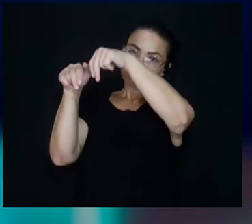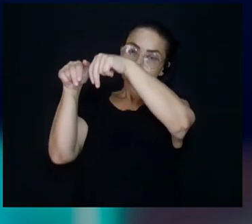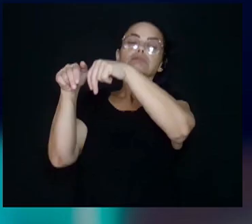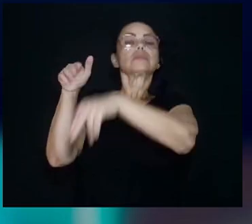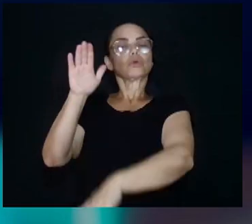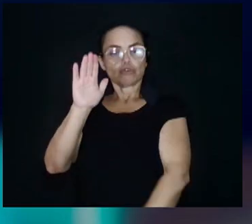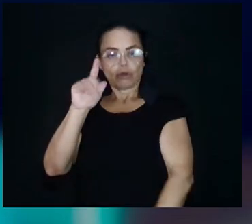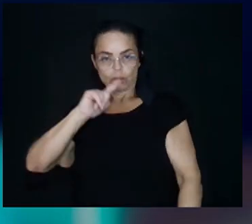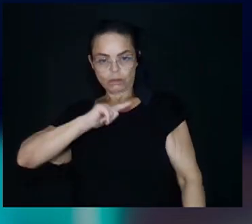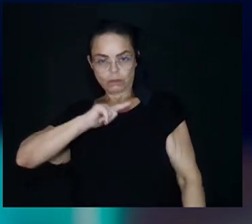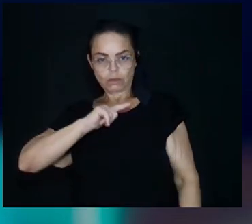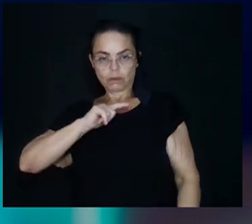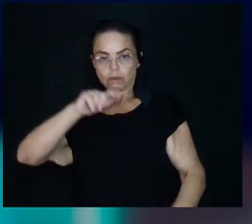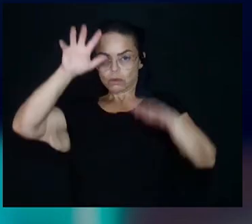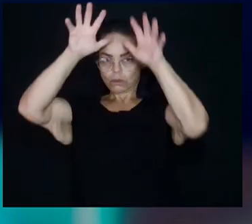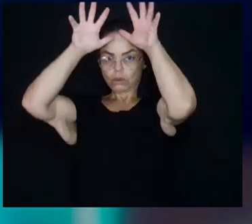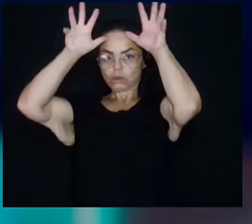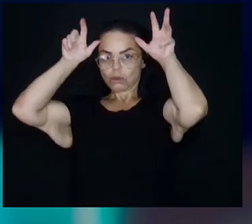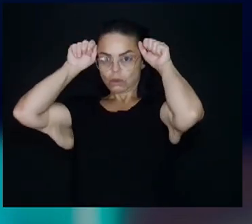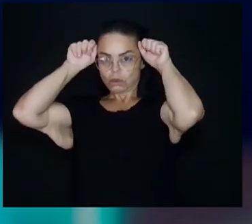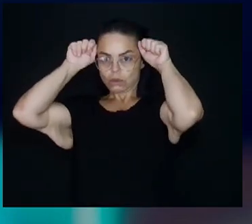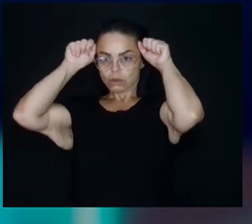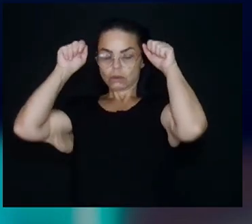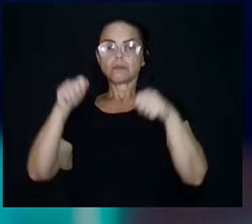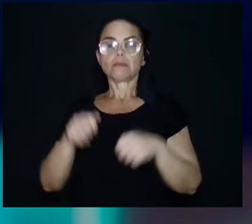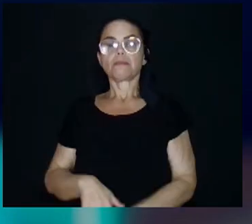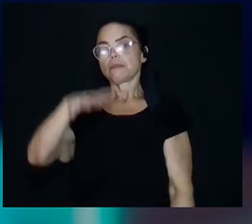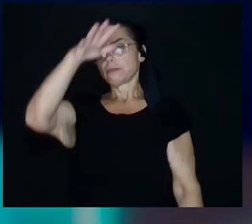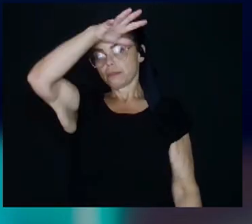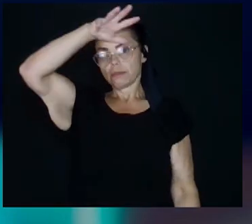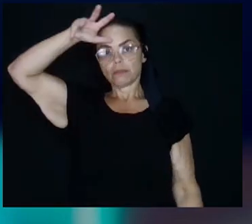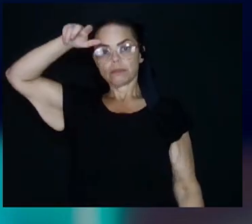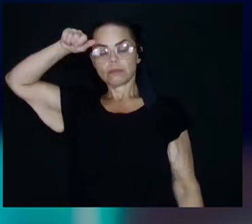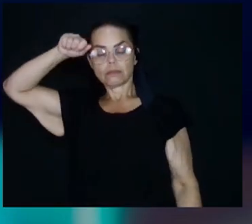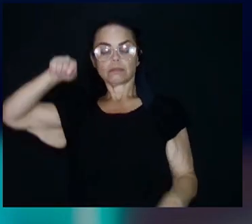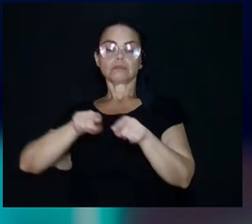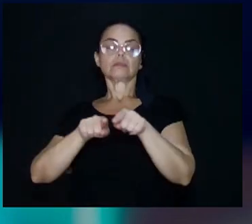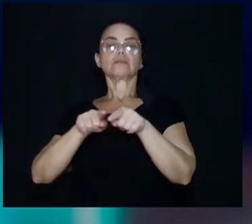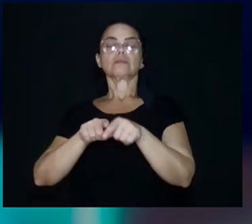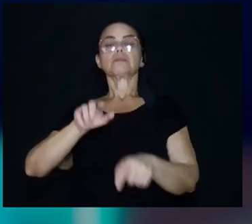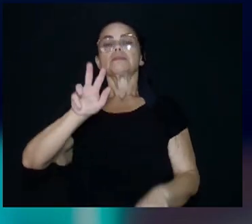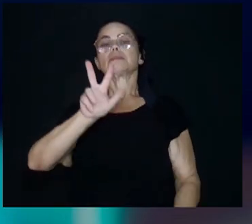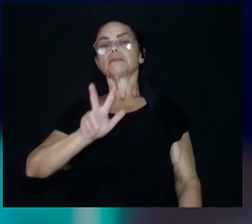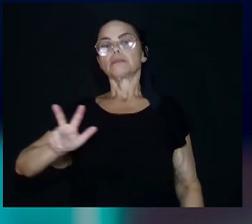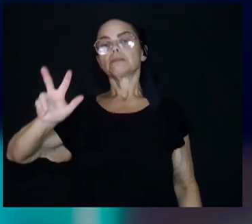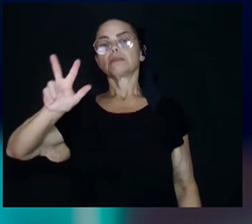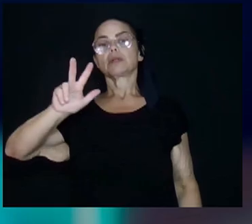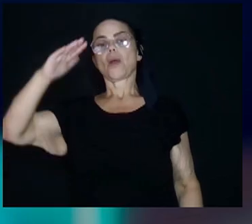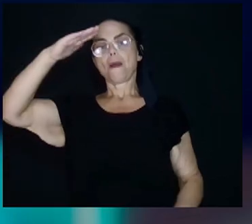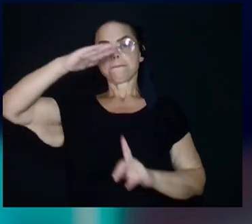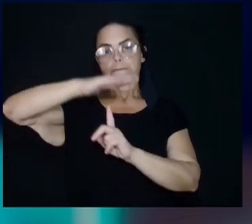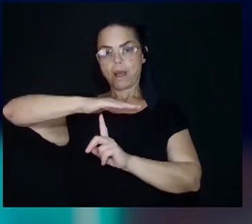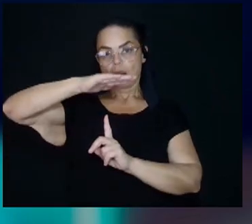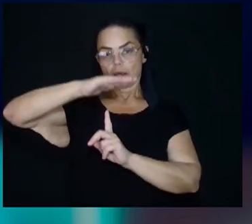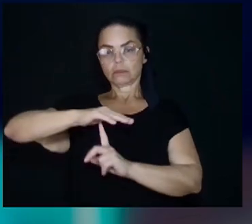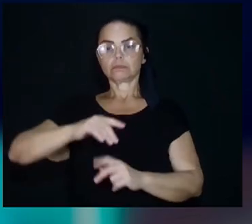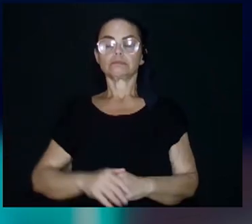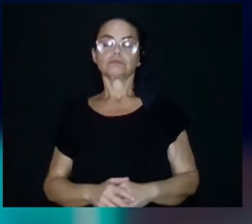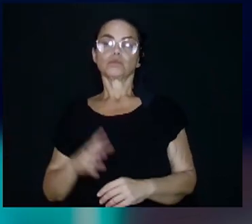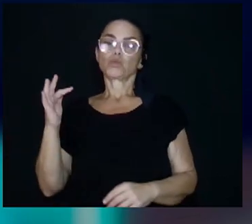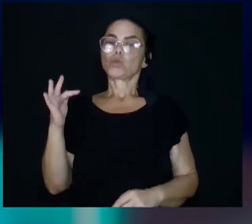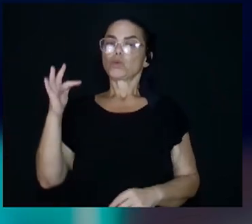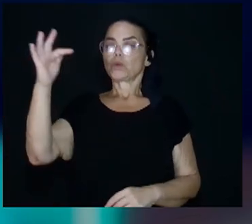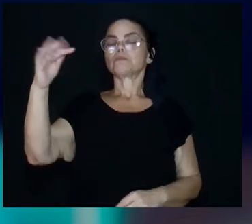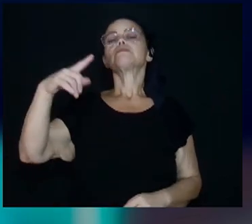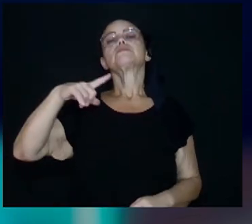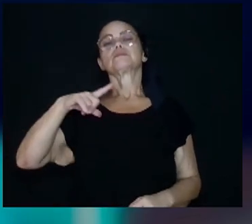já tivemos em Manaus e já tivemos em Belém do Pará. Um dia voltaremos a ter, quem sabe já no ano que